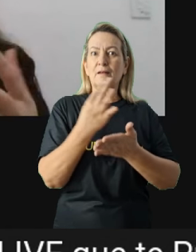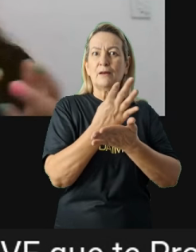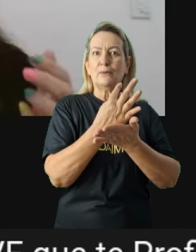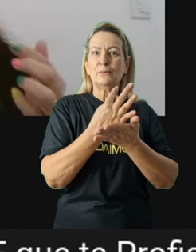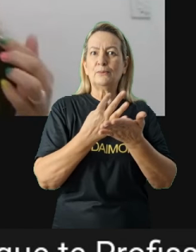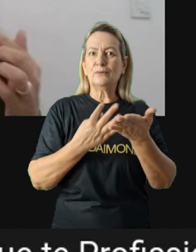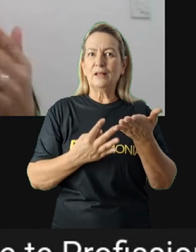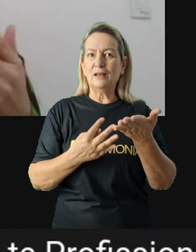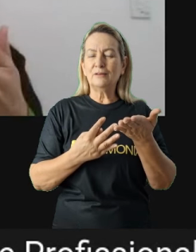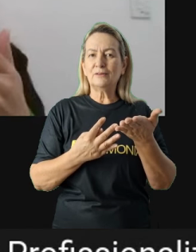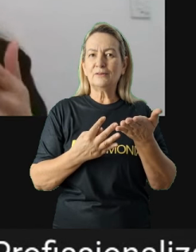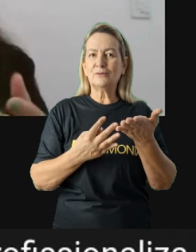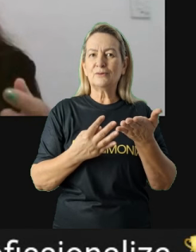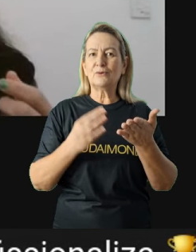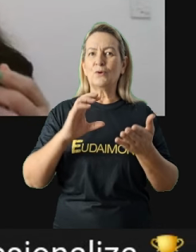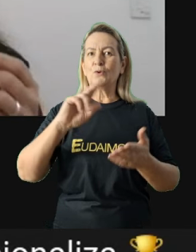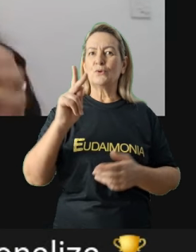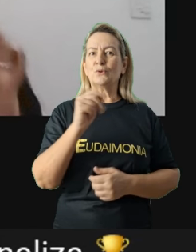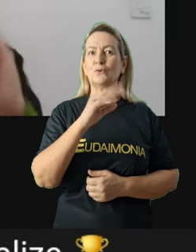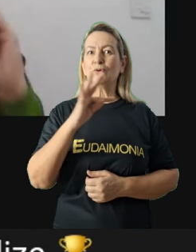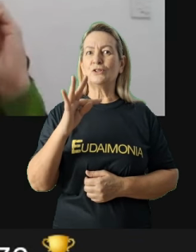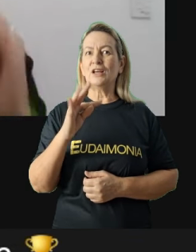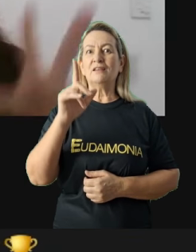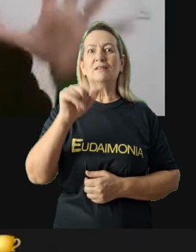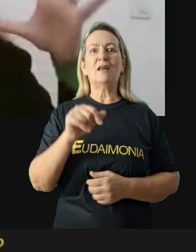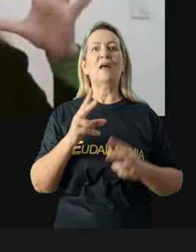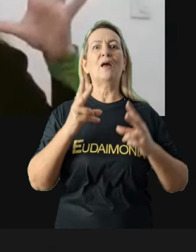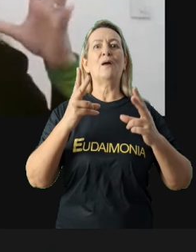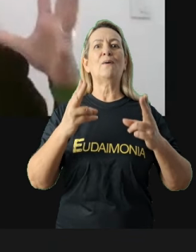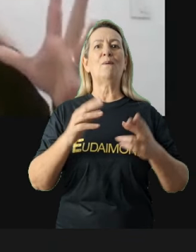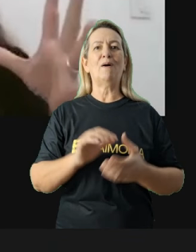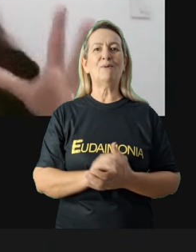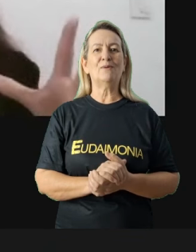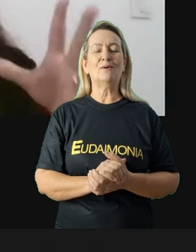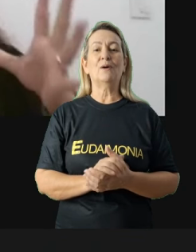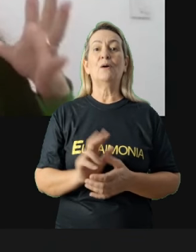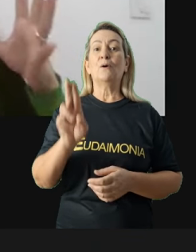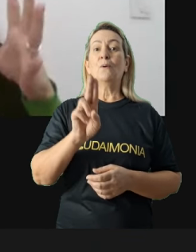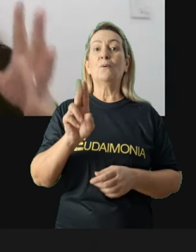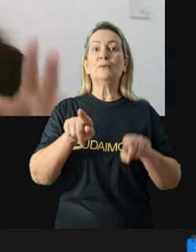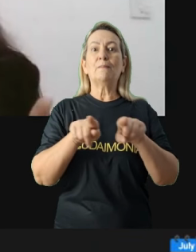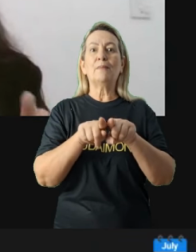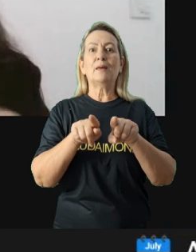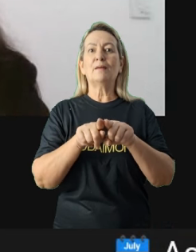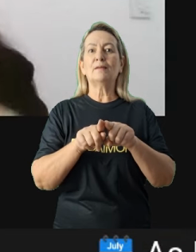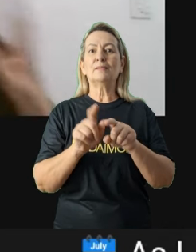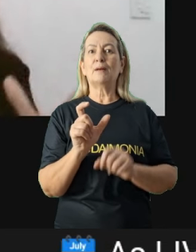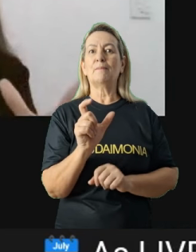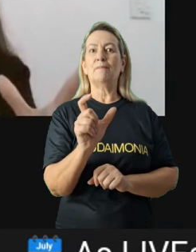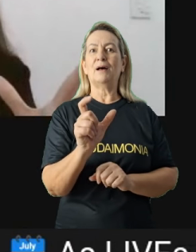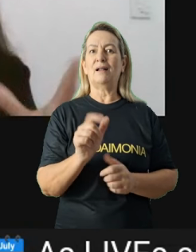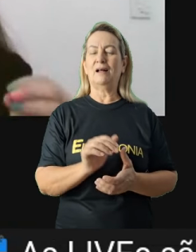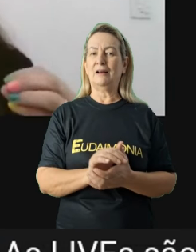para concluir, em linhas gerais. Gente, quando você vê aquilo ali, pá, fala, jura? Em resumo, né? Em resumo.